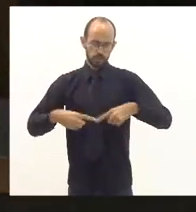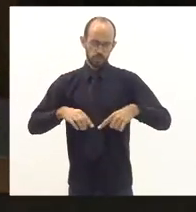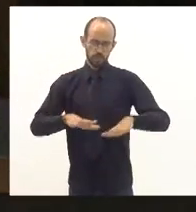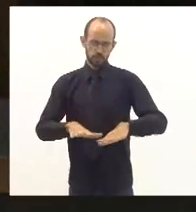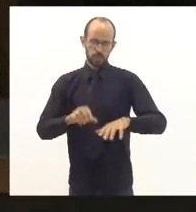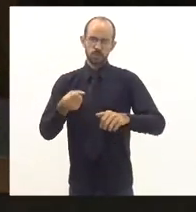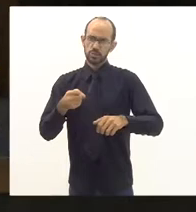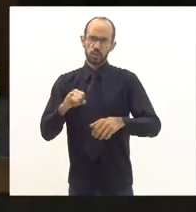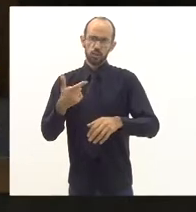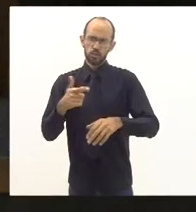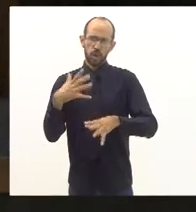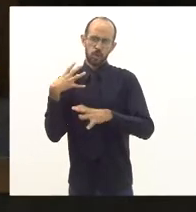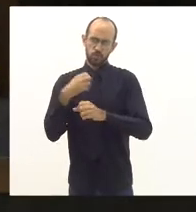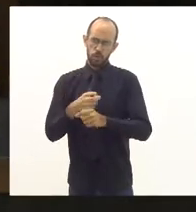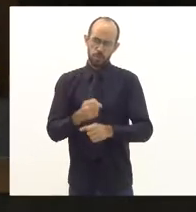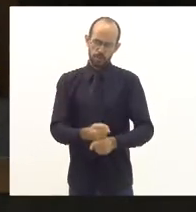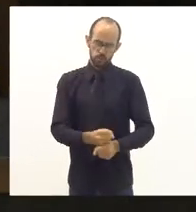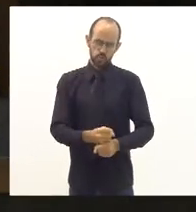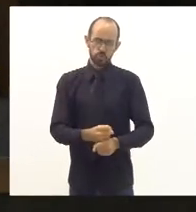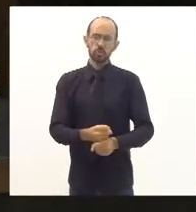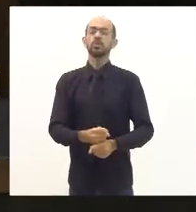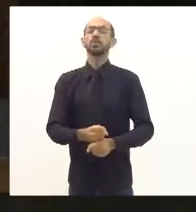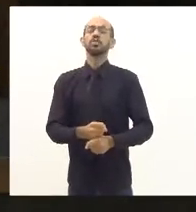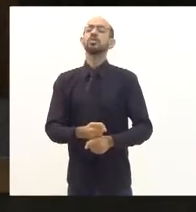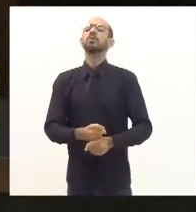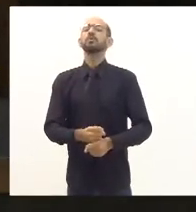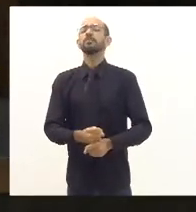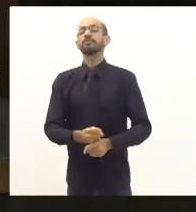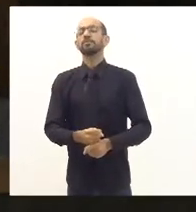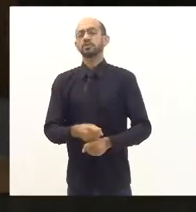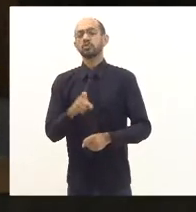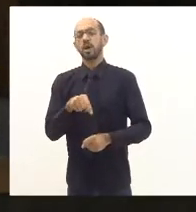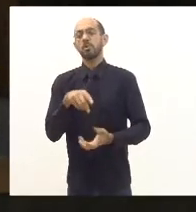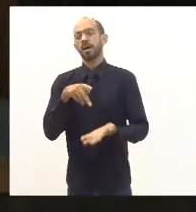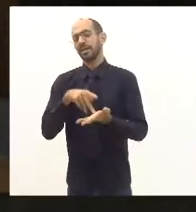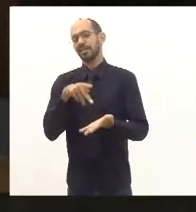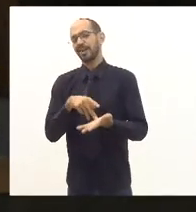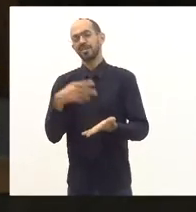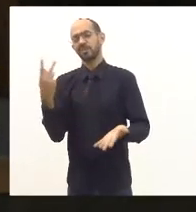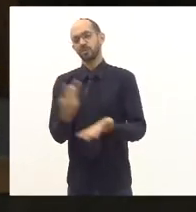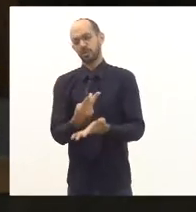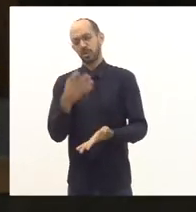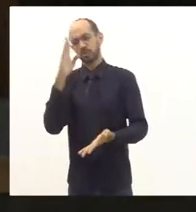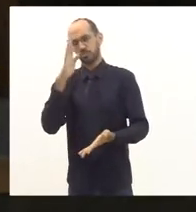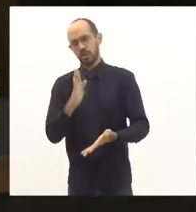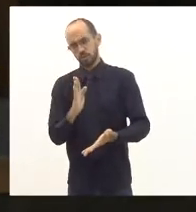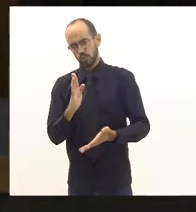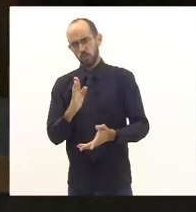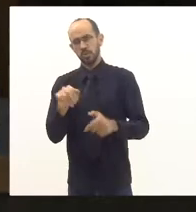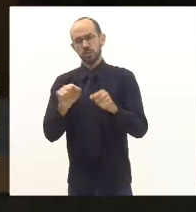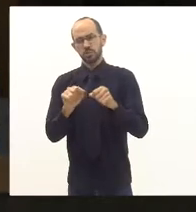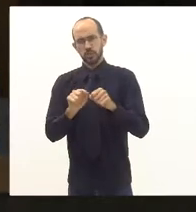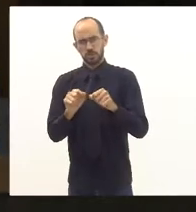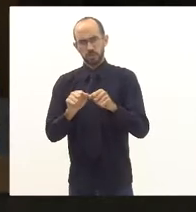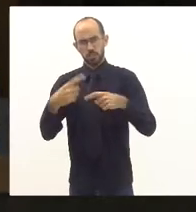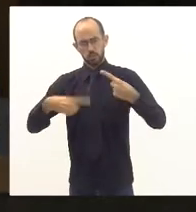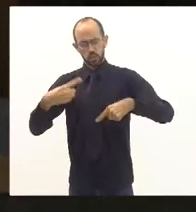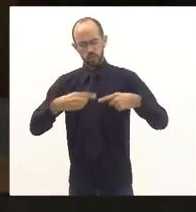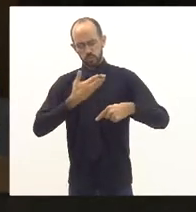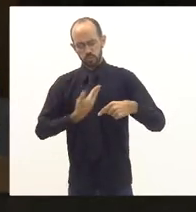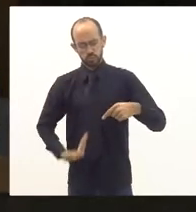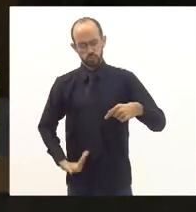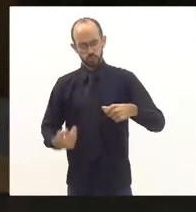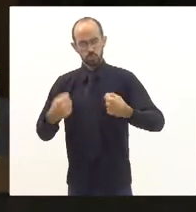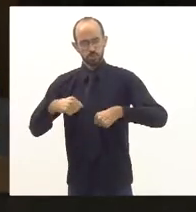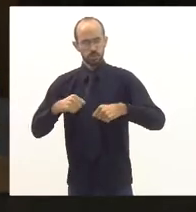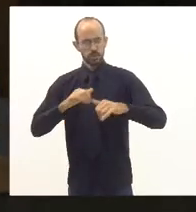dados estatísticos, né? Então, isso é a realidade que a gente vive nesse país. Para se ter construção de política pública, precisa de dados. Para se